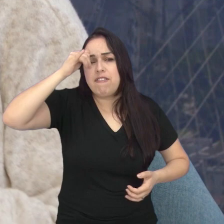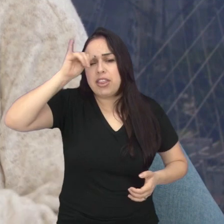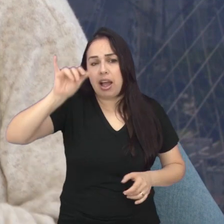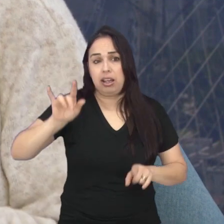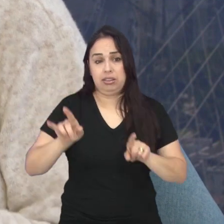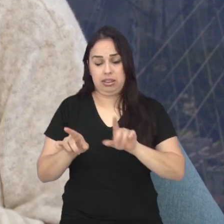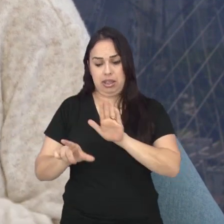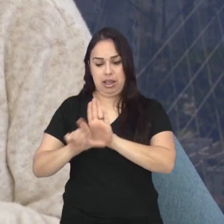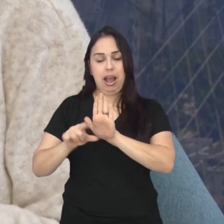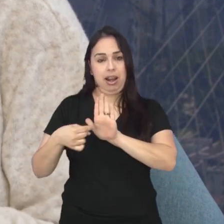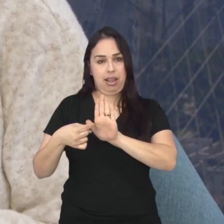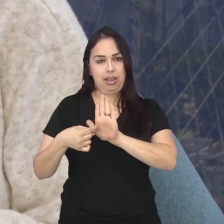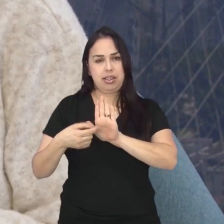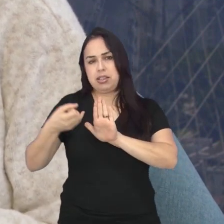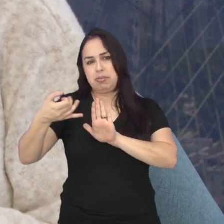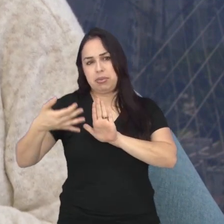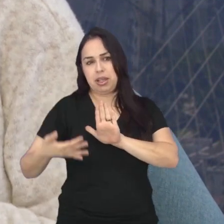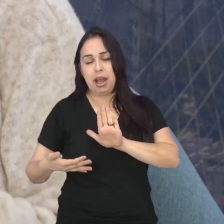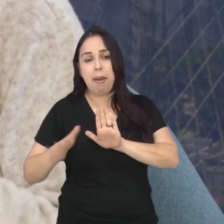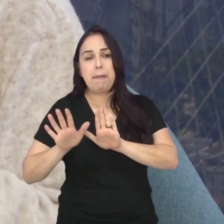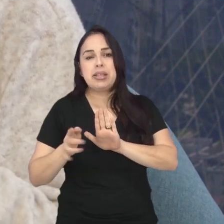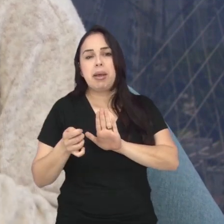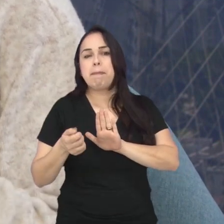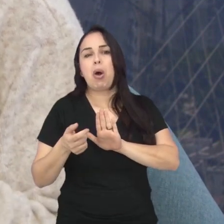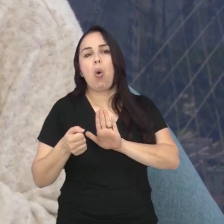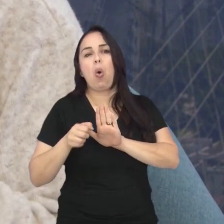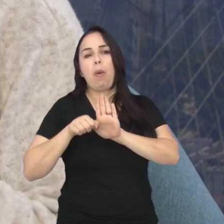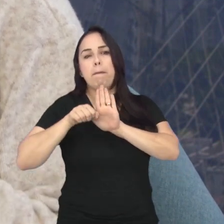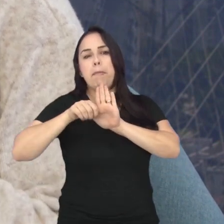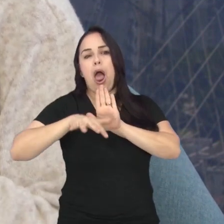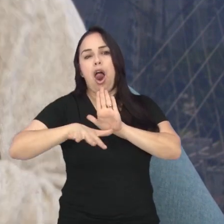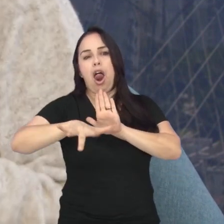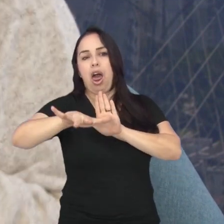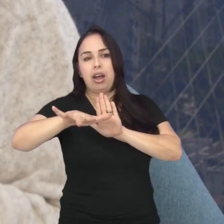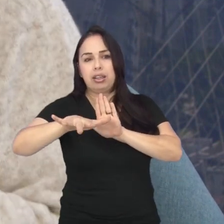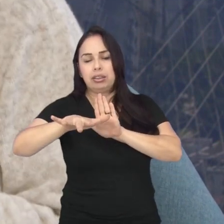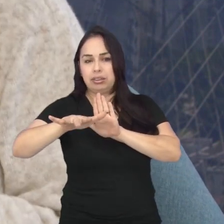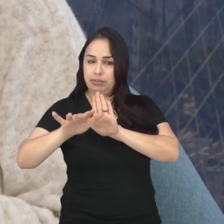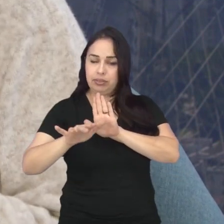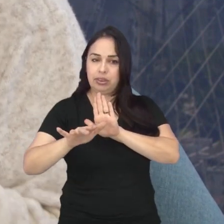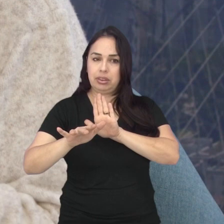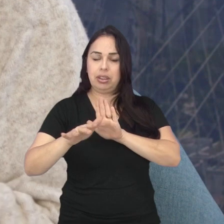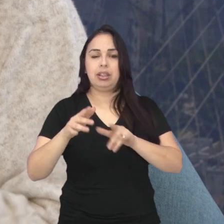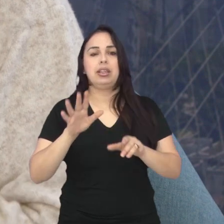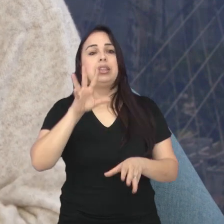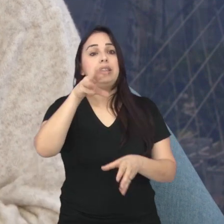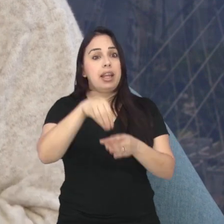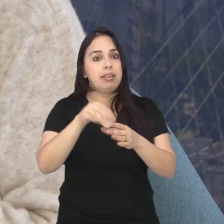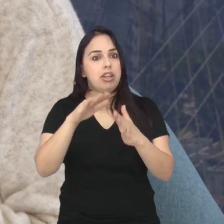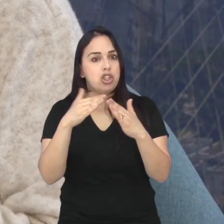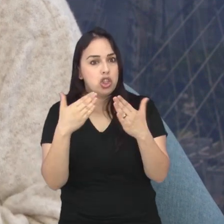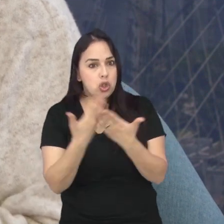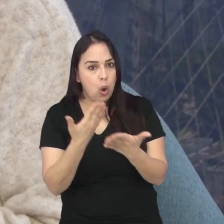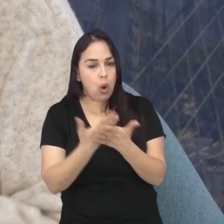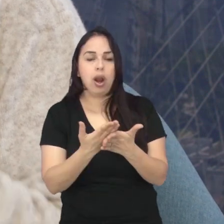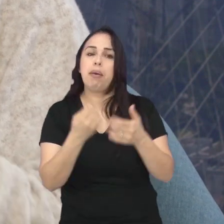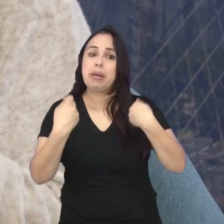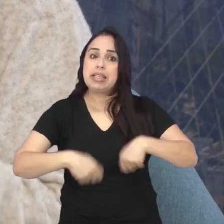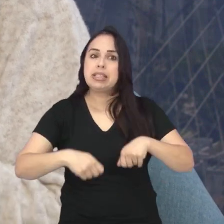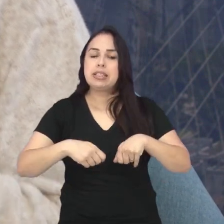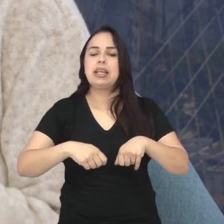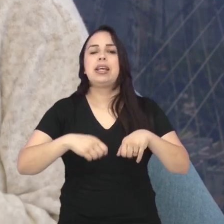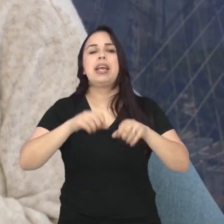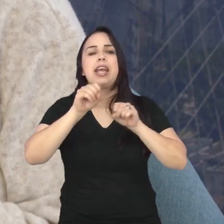nossa legislação, que é a Lei Maria da Penha, mas é pouco implementado. Então a gente não vê nas escolas,